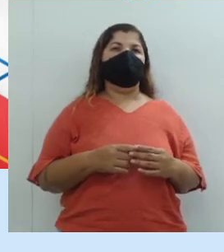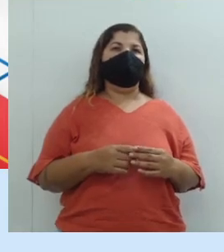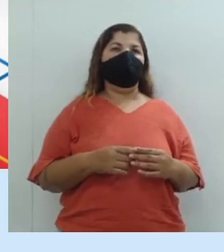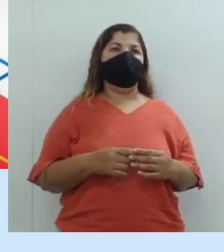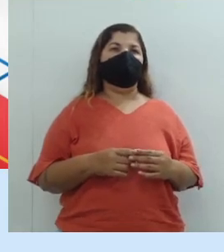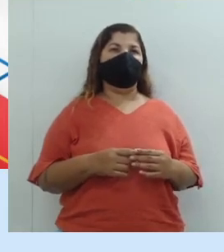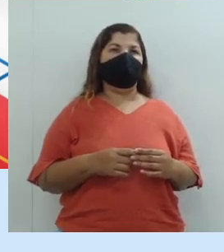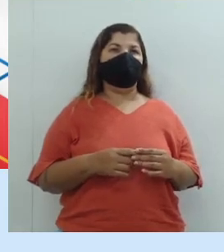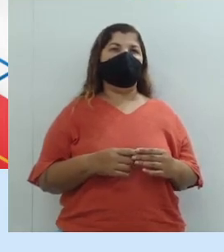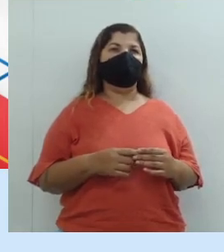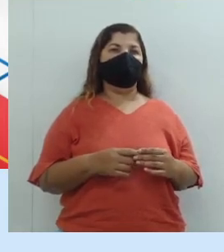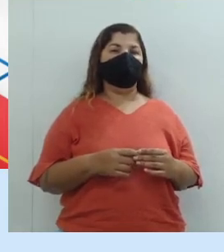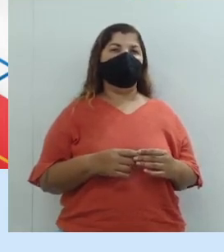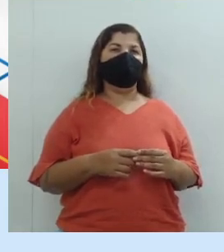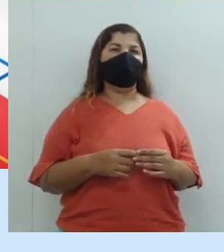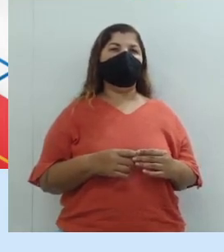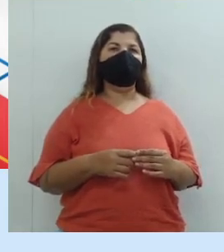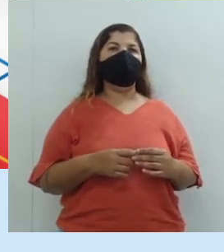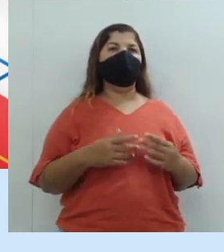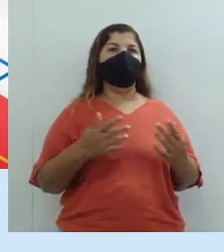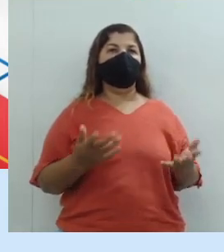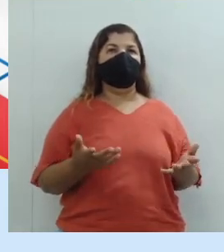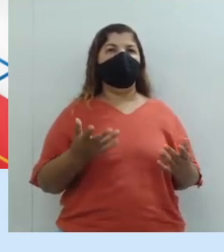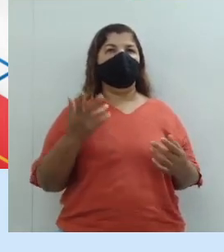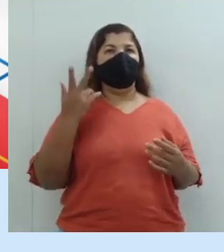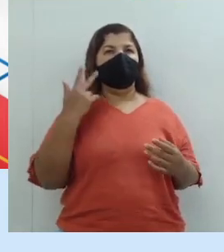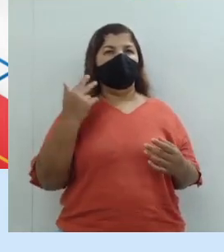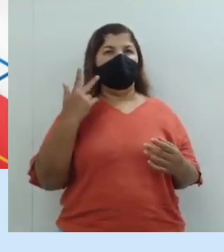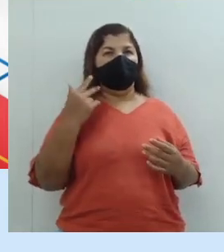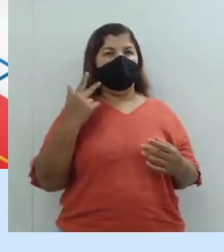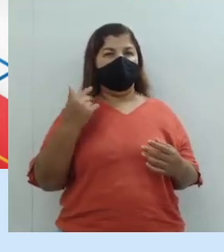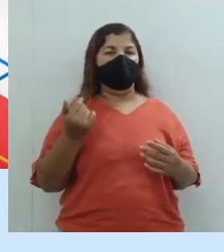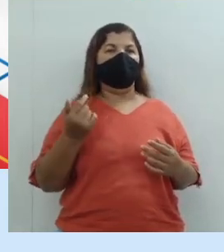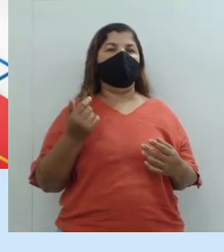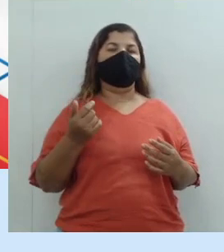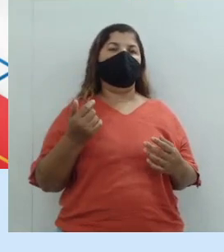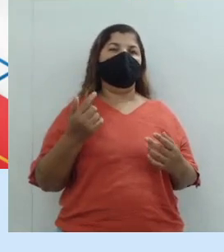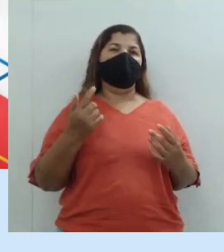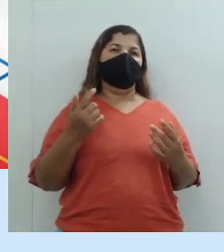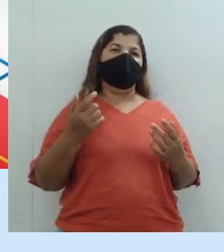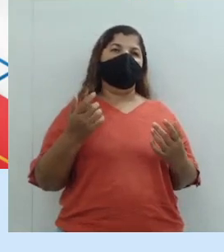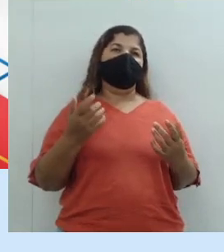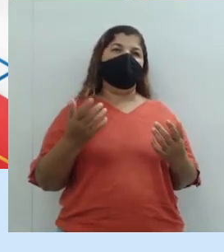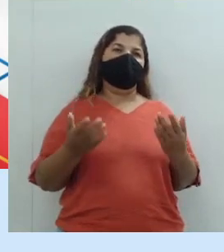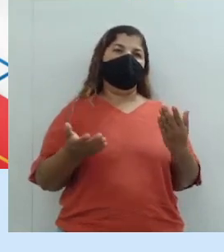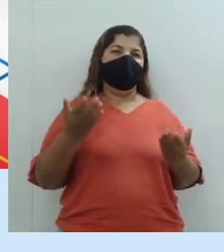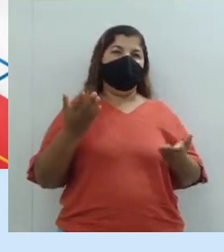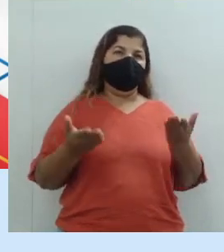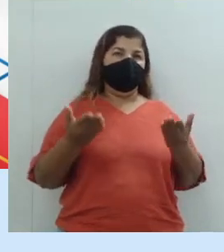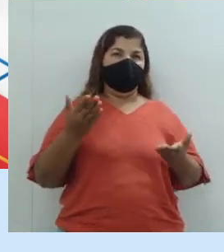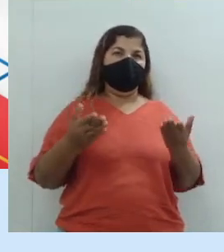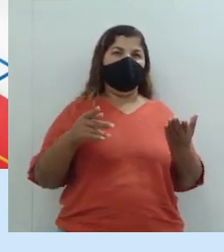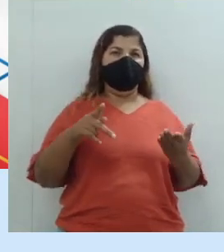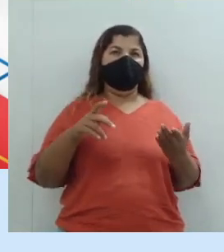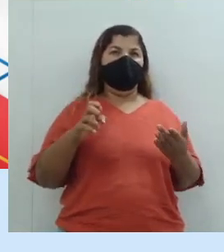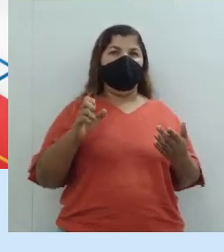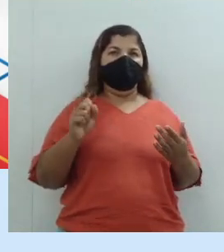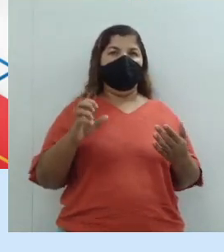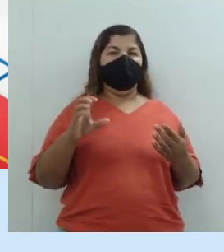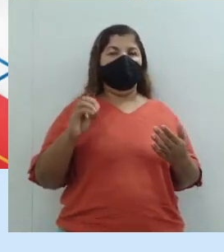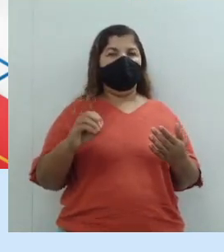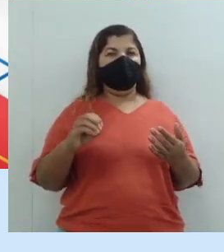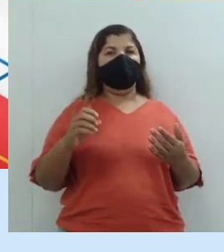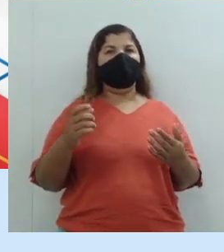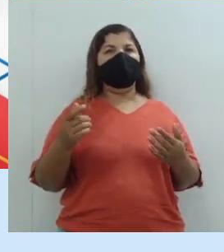forças, né? Então, normal e peso, né, ainda falando deles, para corpos apoiados ou em movimento em